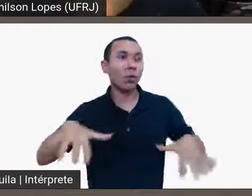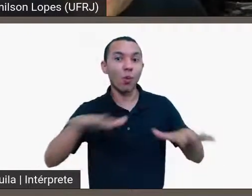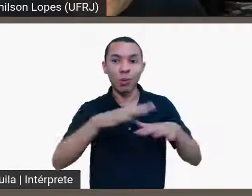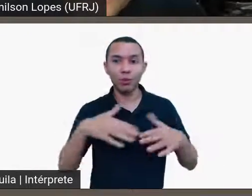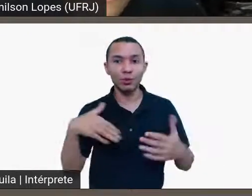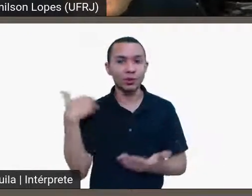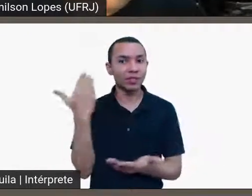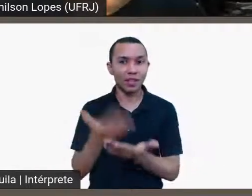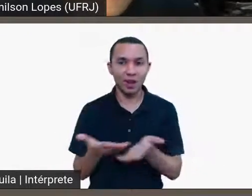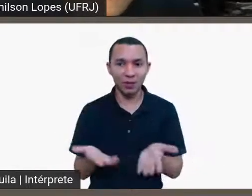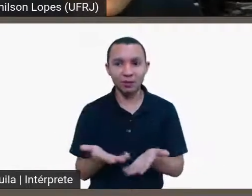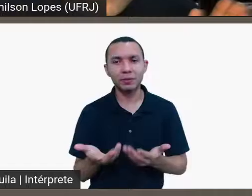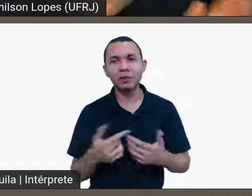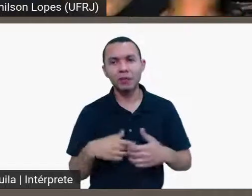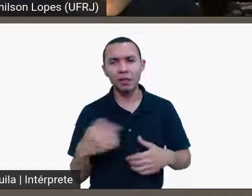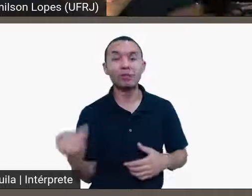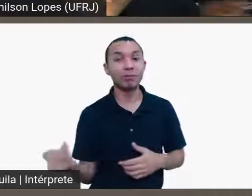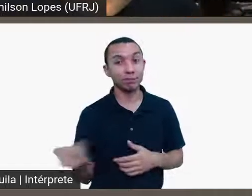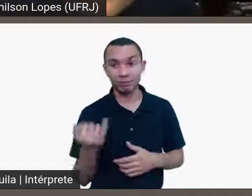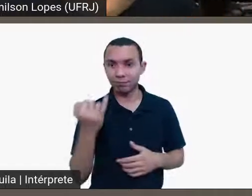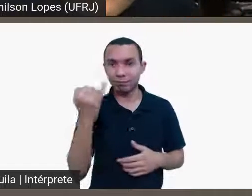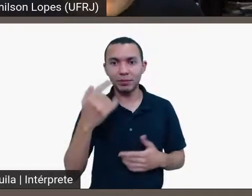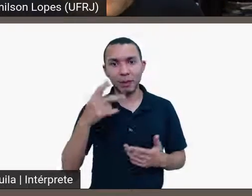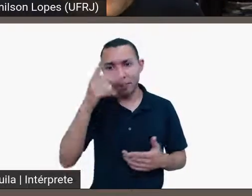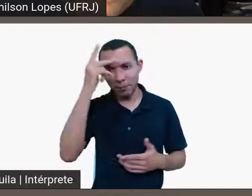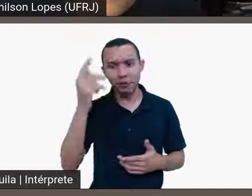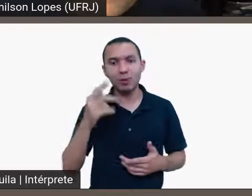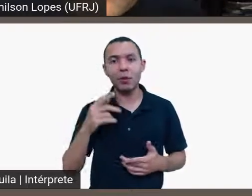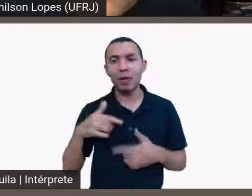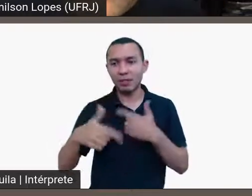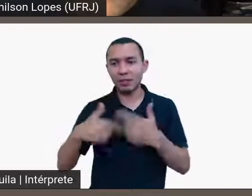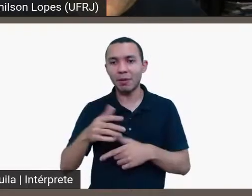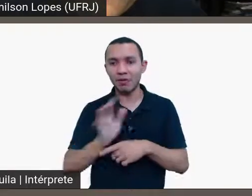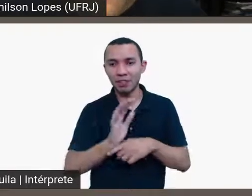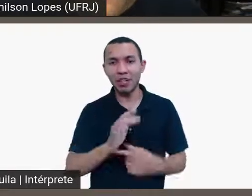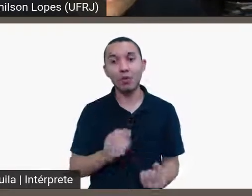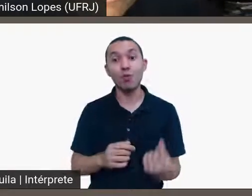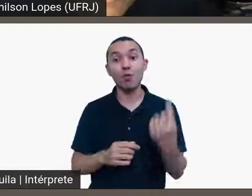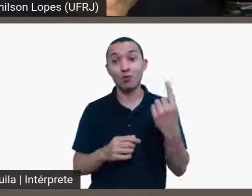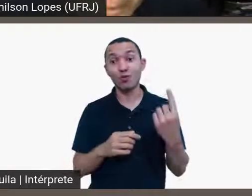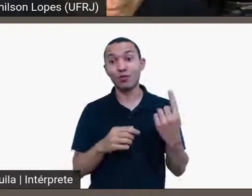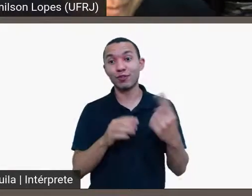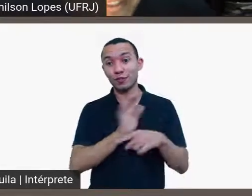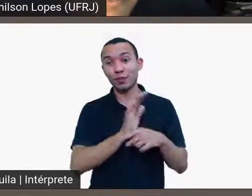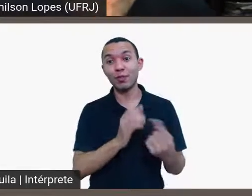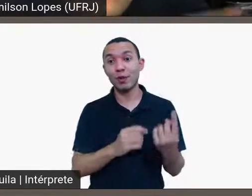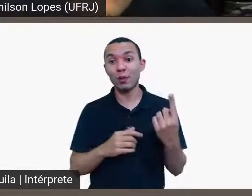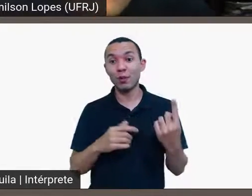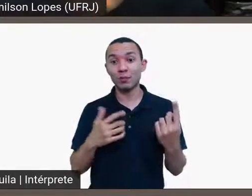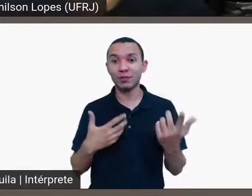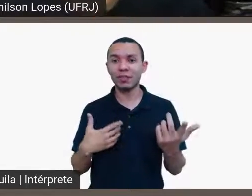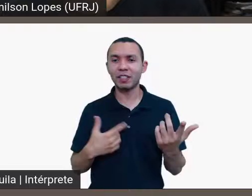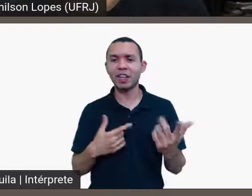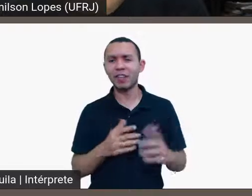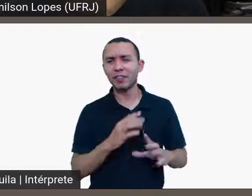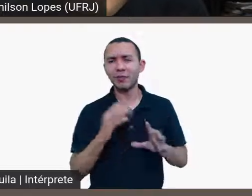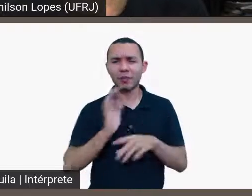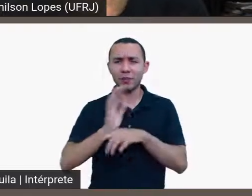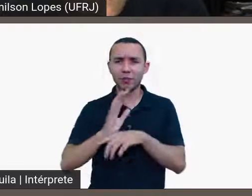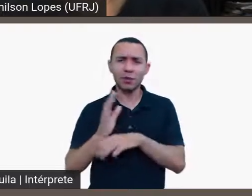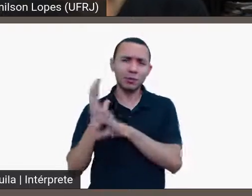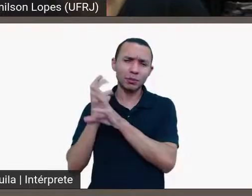né, mas, enfim, é muito impressionante que um cineasta de um filme só, né, quer dizer, que teve décadas de um filme esquecido, vire um número